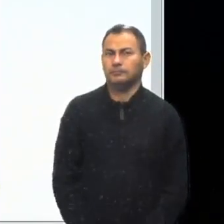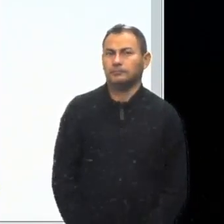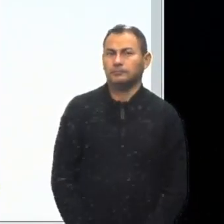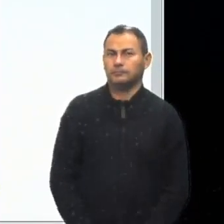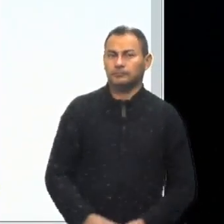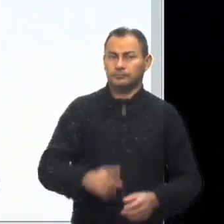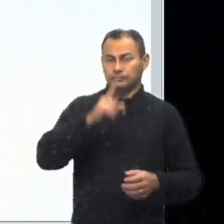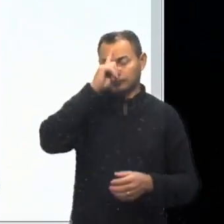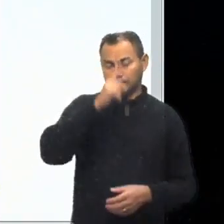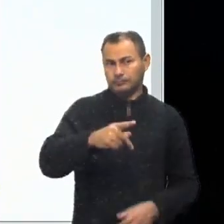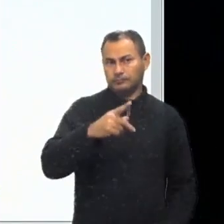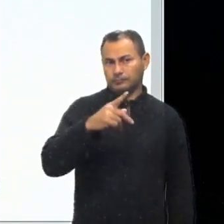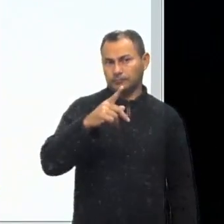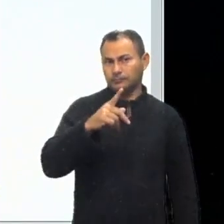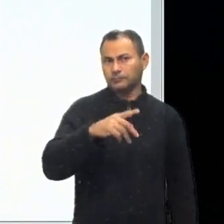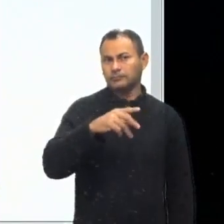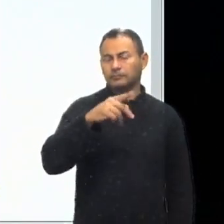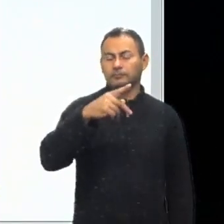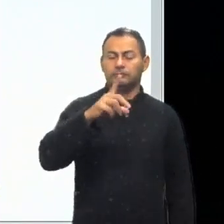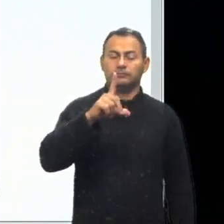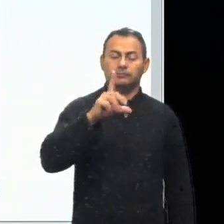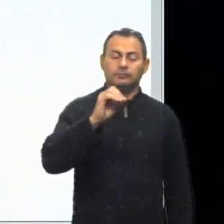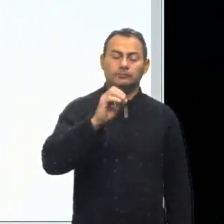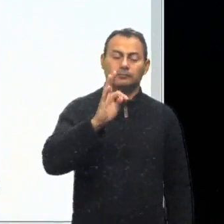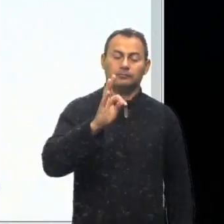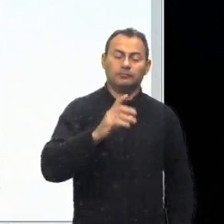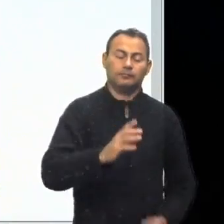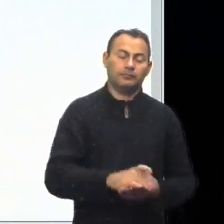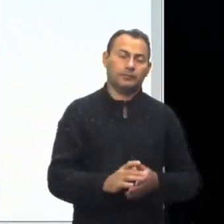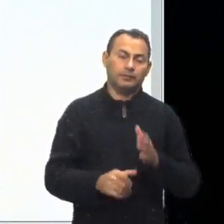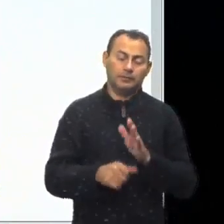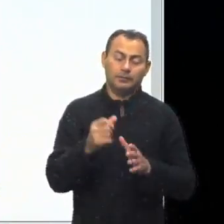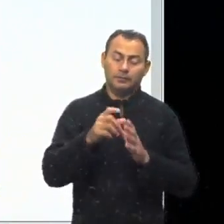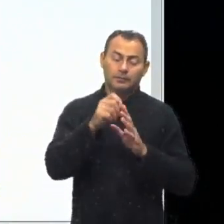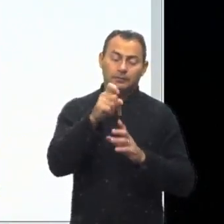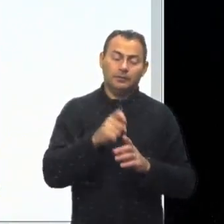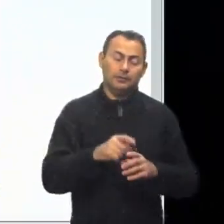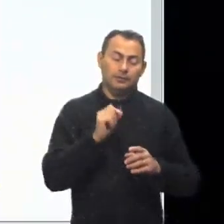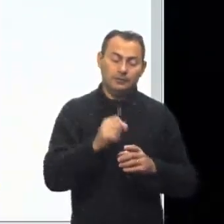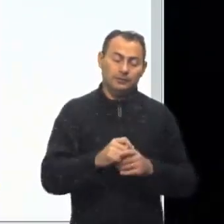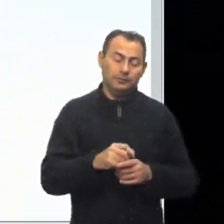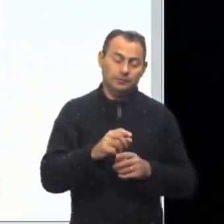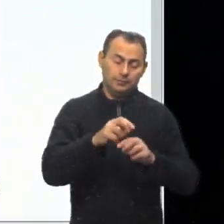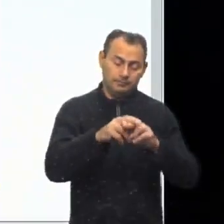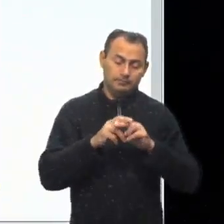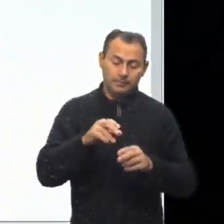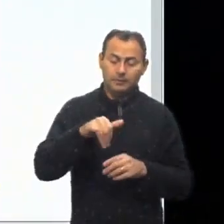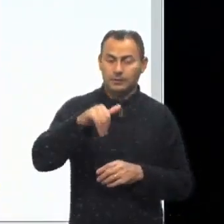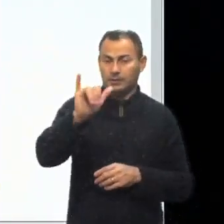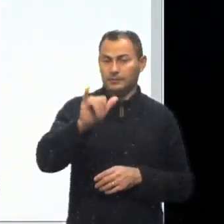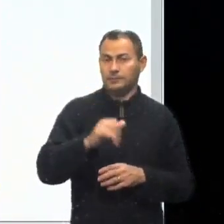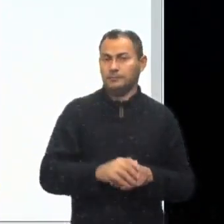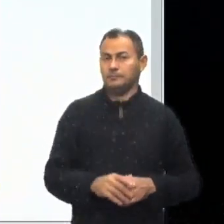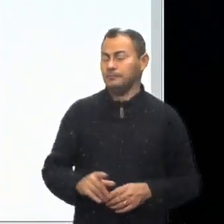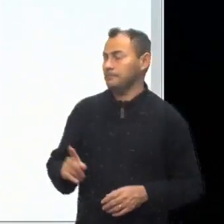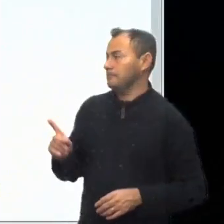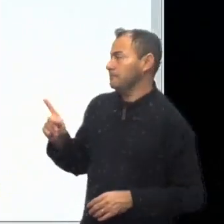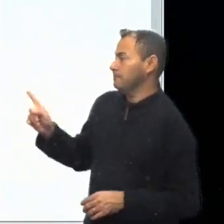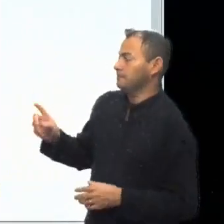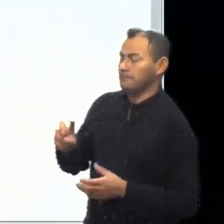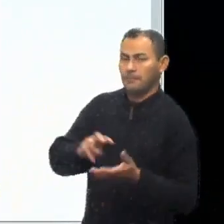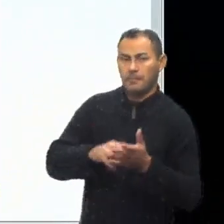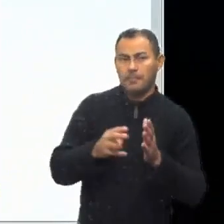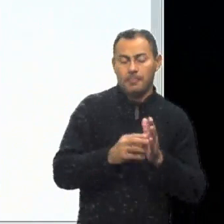Aqui o comando plot, onde você coloca primeiro o que vai no eixo X, depois o que vai no eixo Y. E esse comando eu